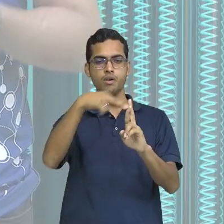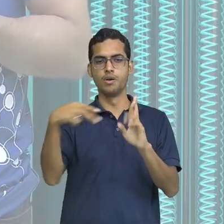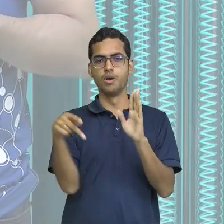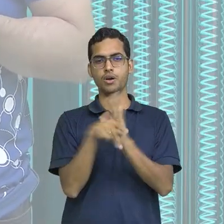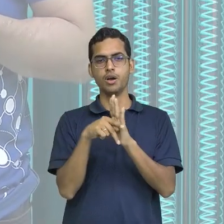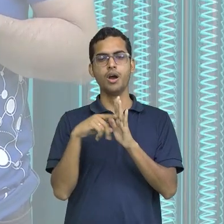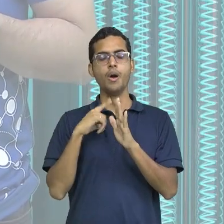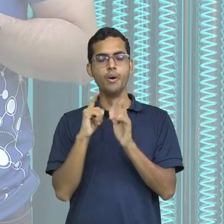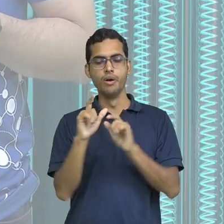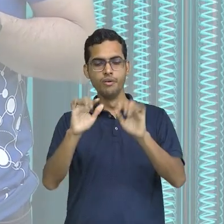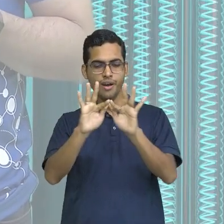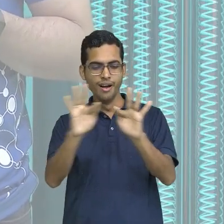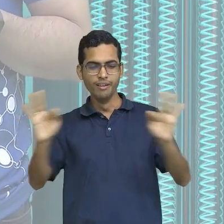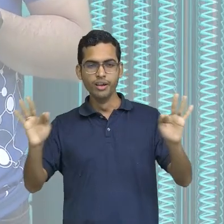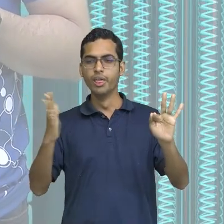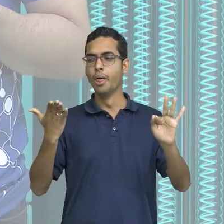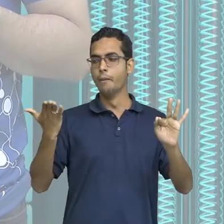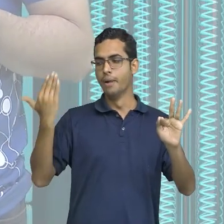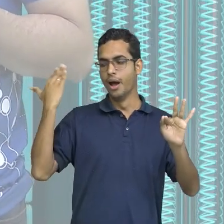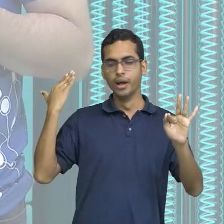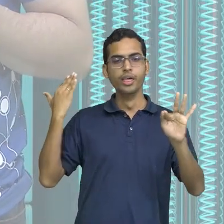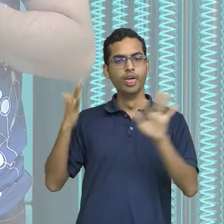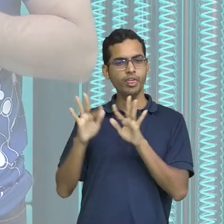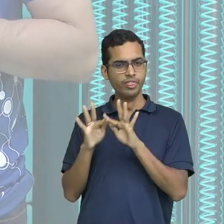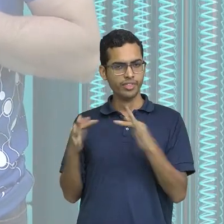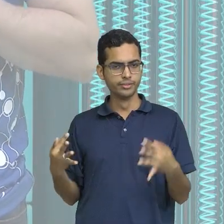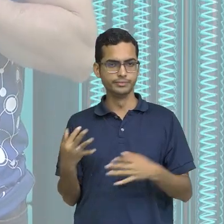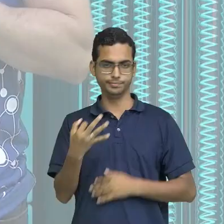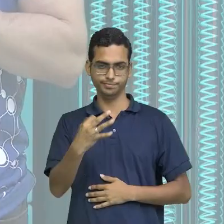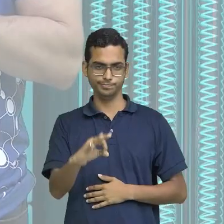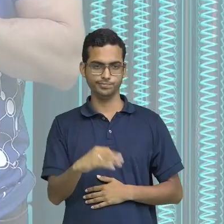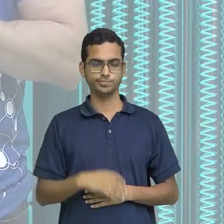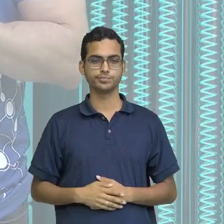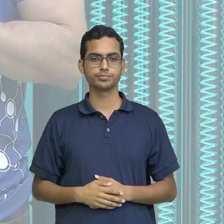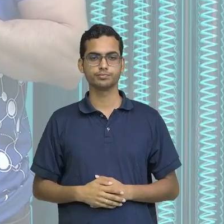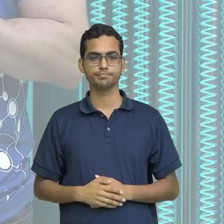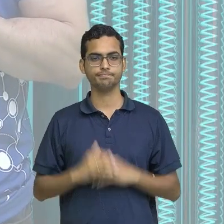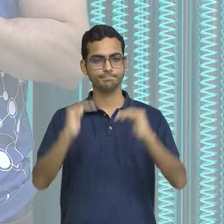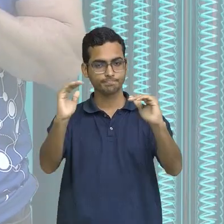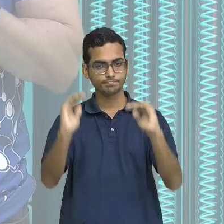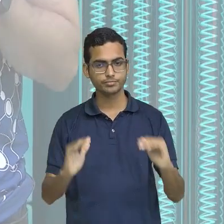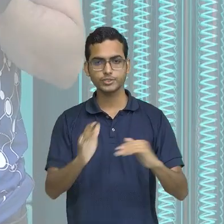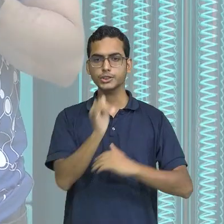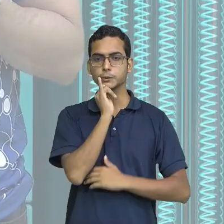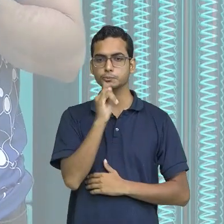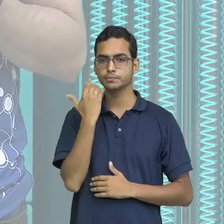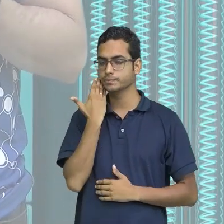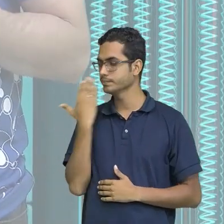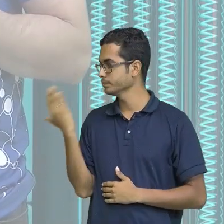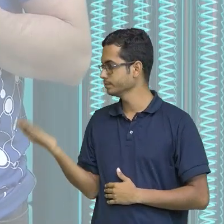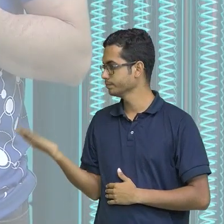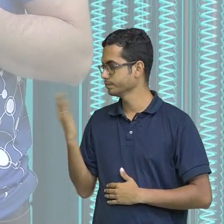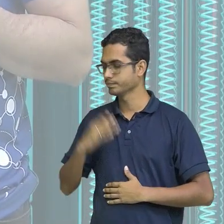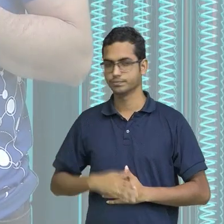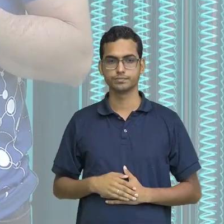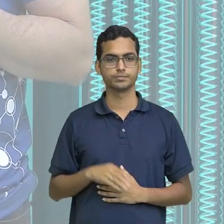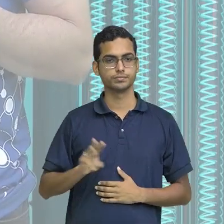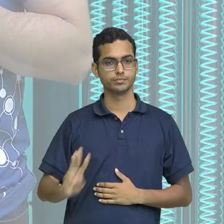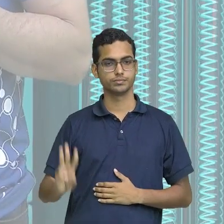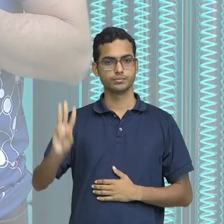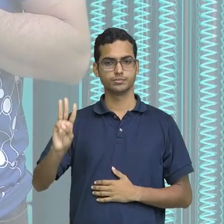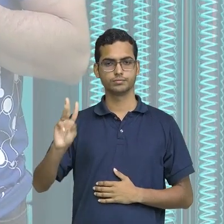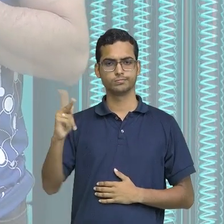Algo que eu vou mostrar para vocês agora com o while. Olha só essa outra aqui. While he was sleeping, enquanto ele estava